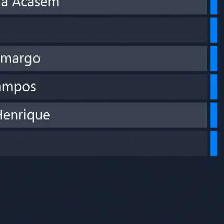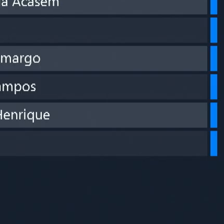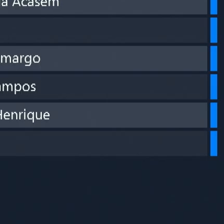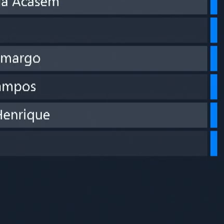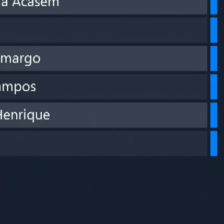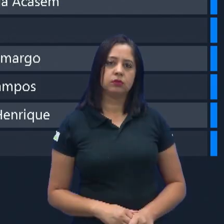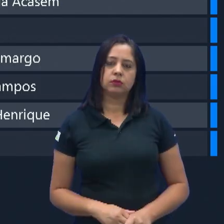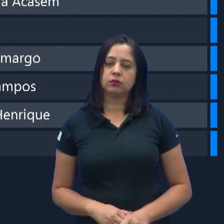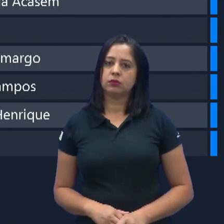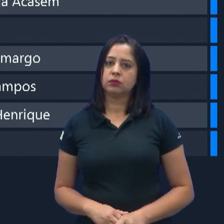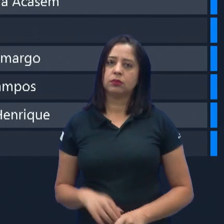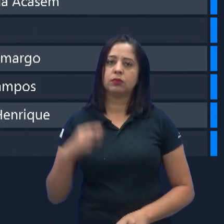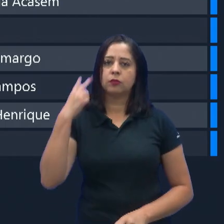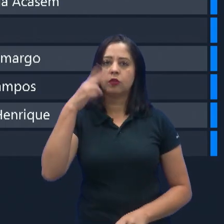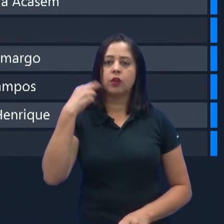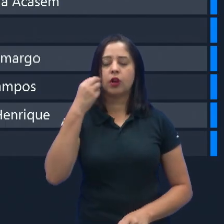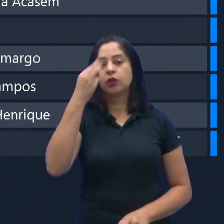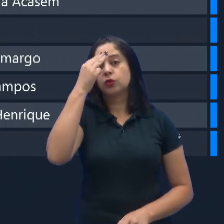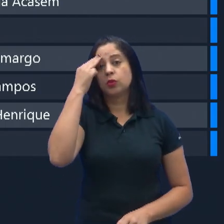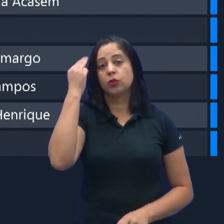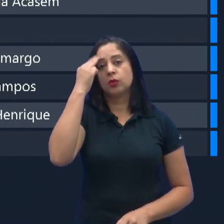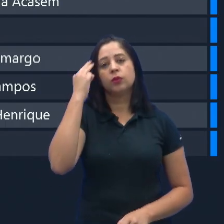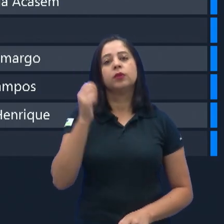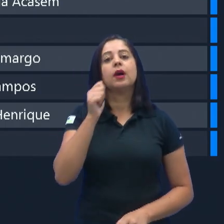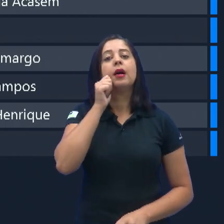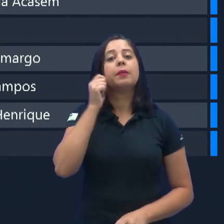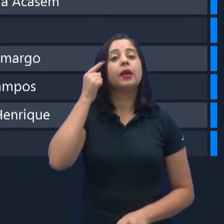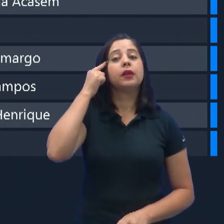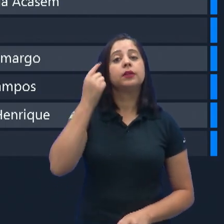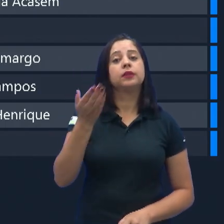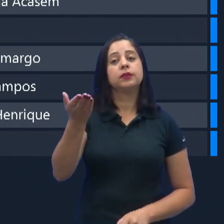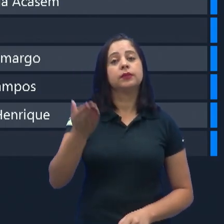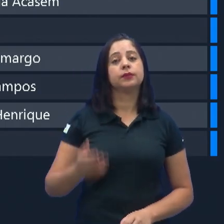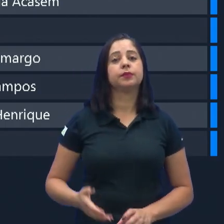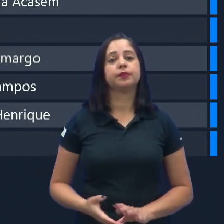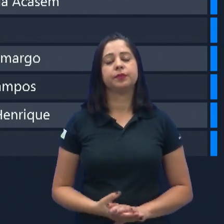Vereador Marcelo Garcia, vereadora Amélia Naone.